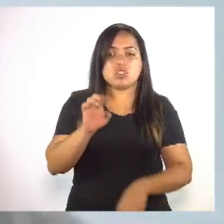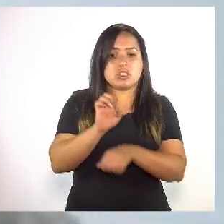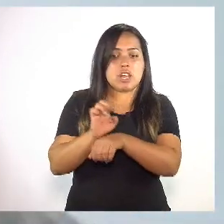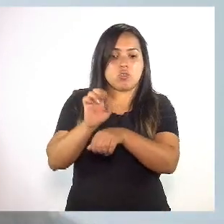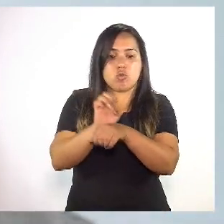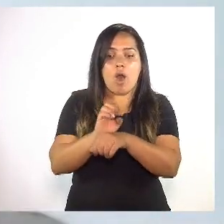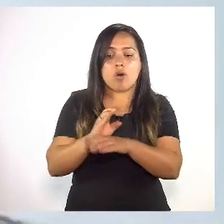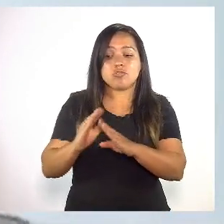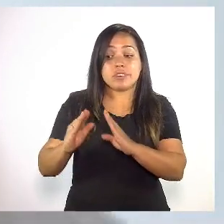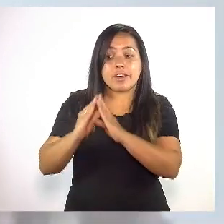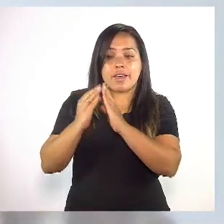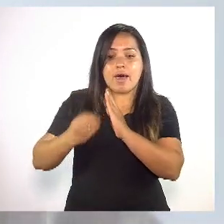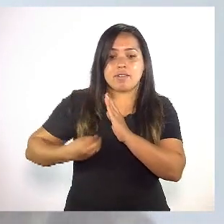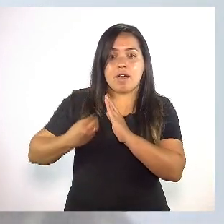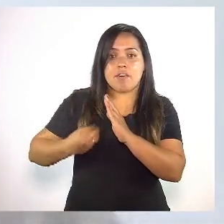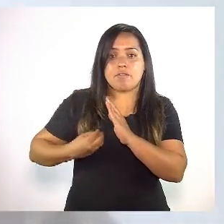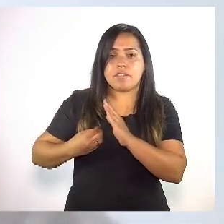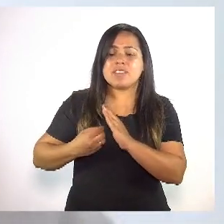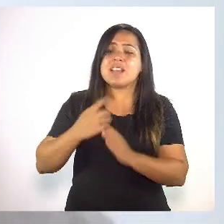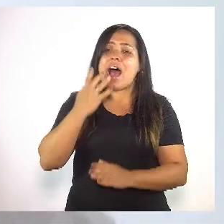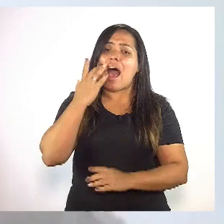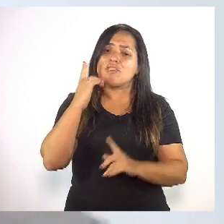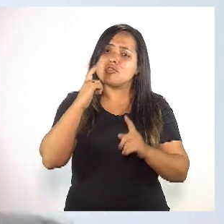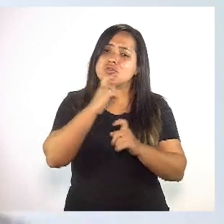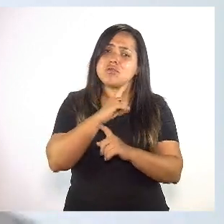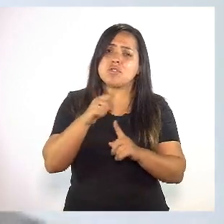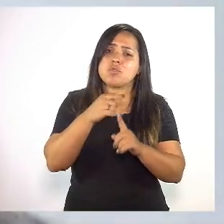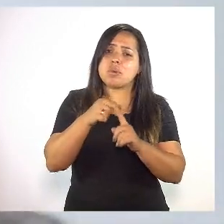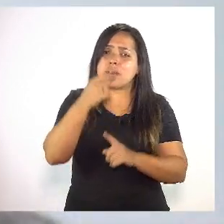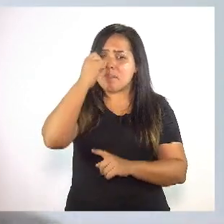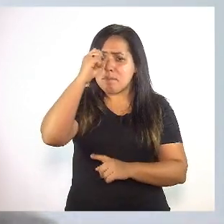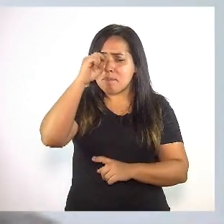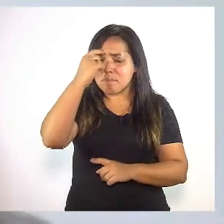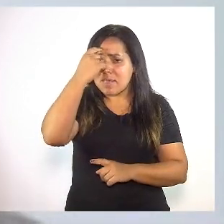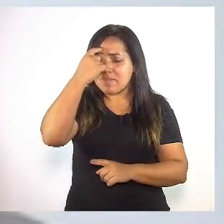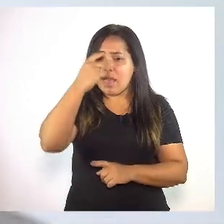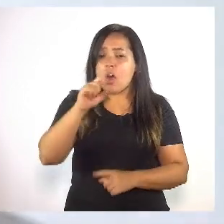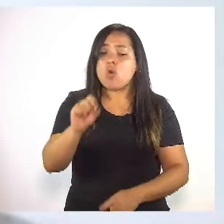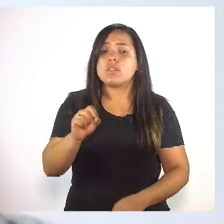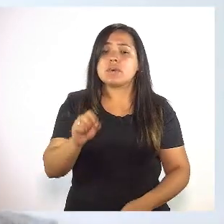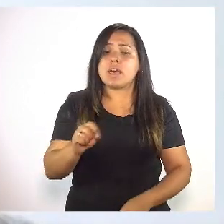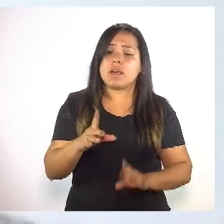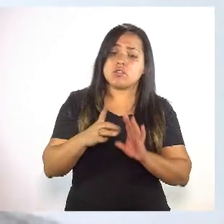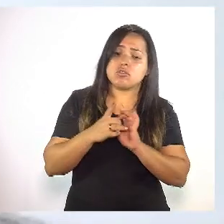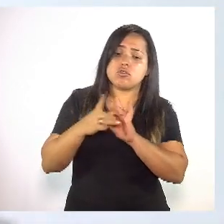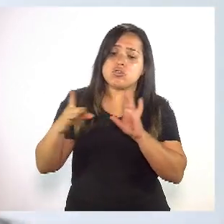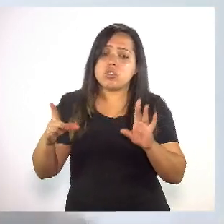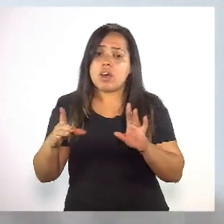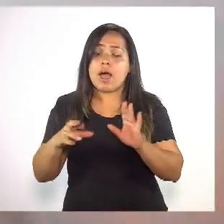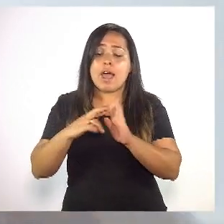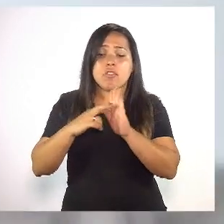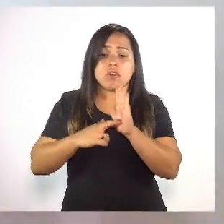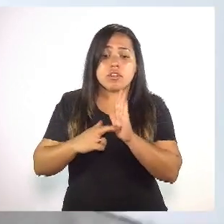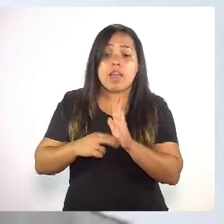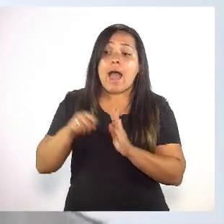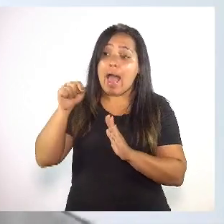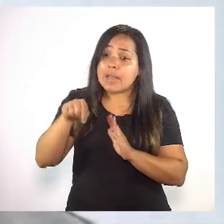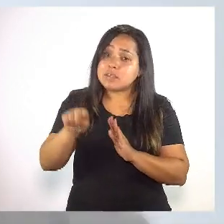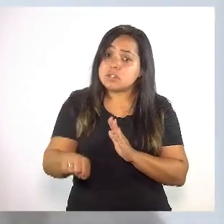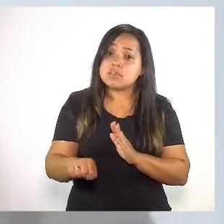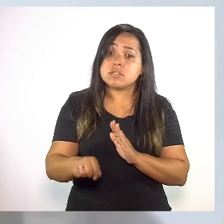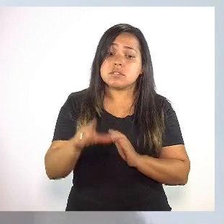acho difícil, que mesmo se a gente levasse em conta a questão da DRE, da desvinculação das receitas do Estado, ainda